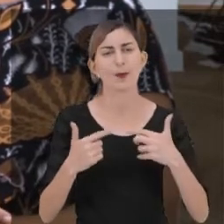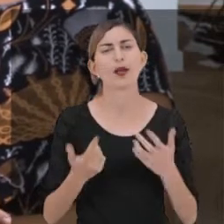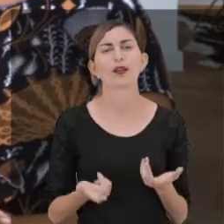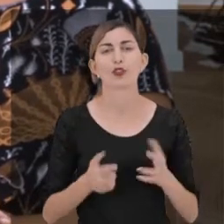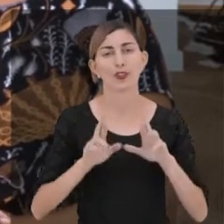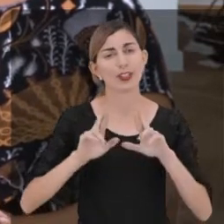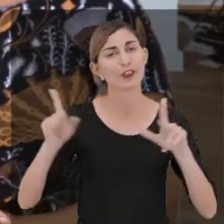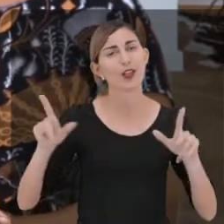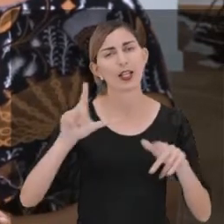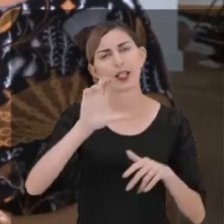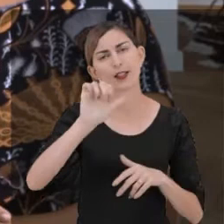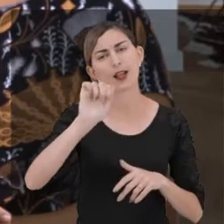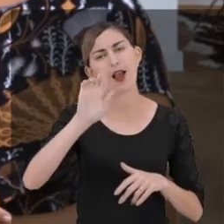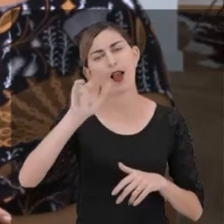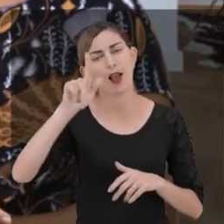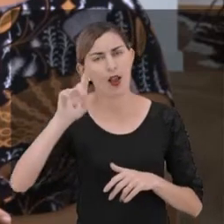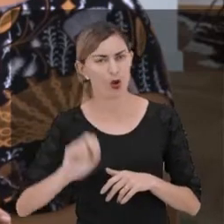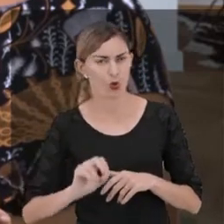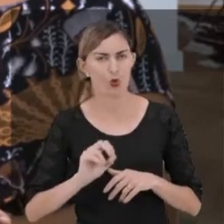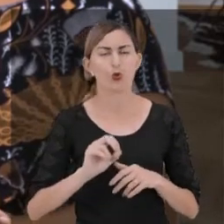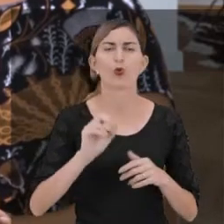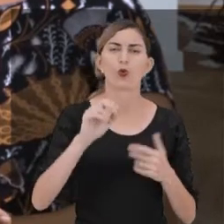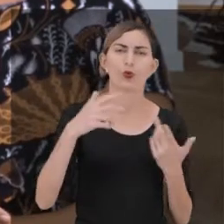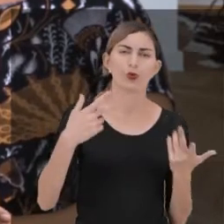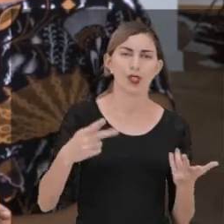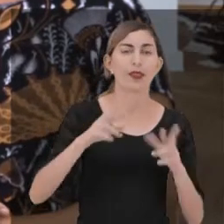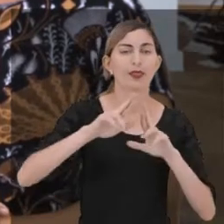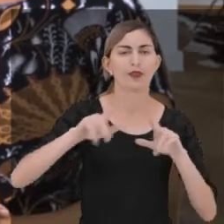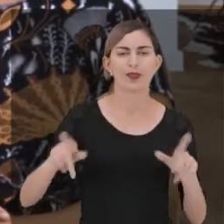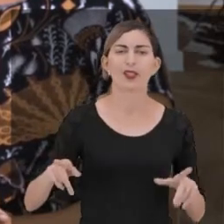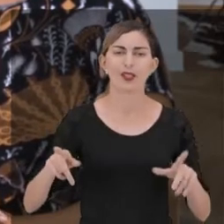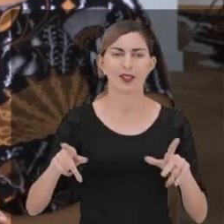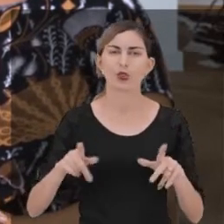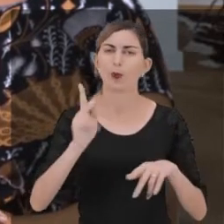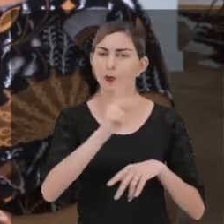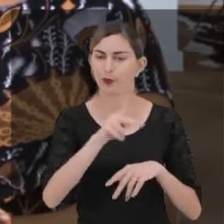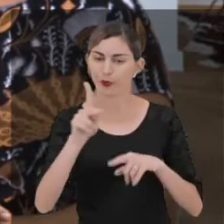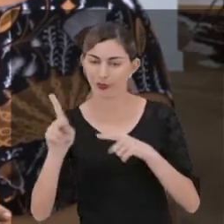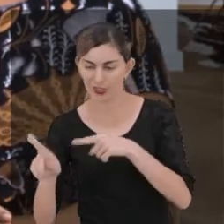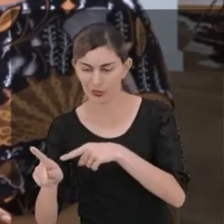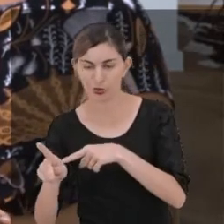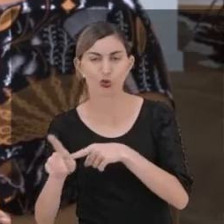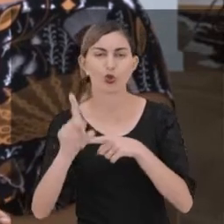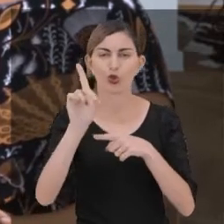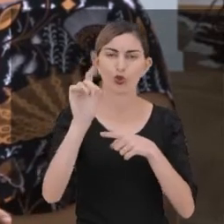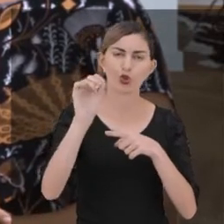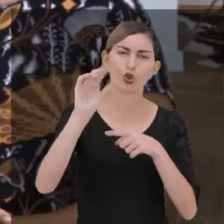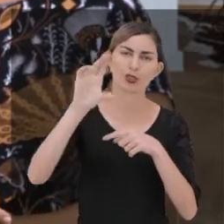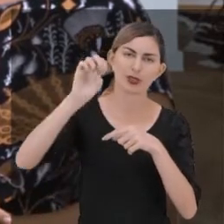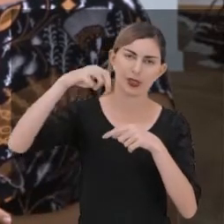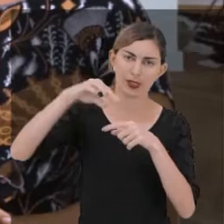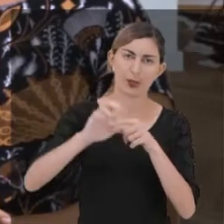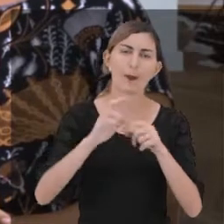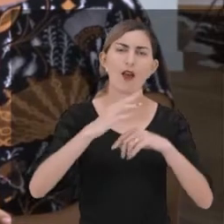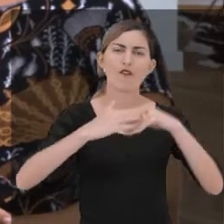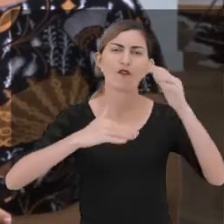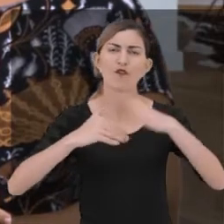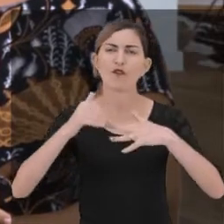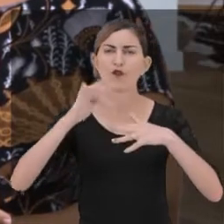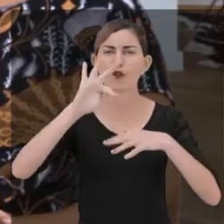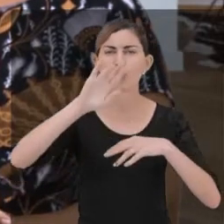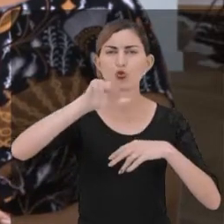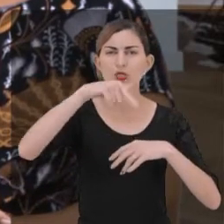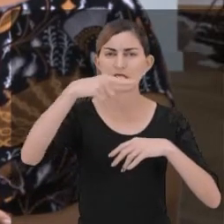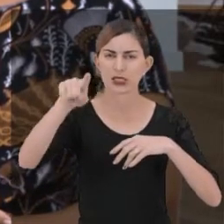é diferente do cargo. O cargo em si é o professor, é o docente, mas as funções elas